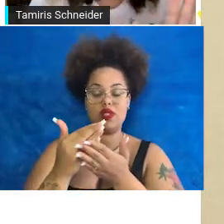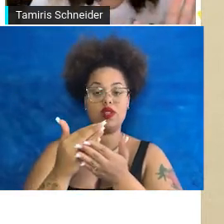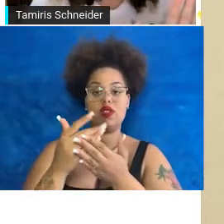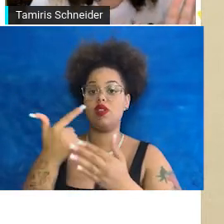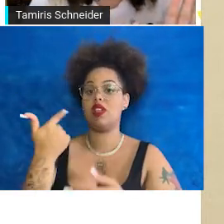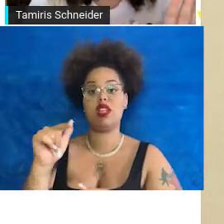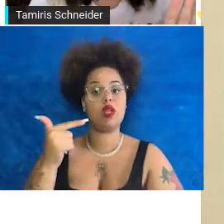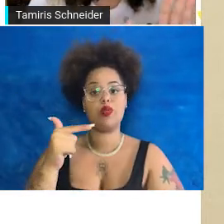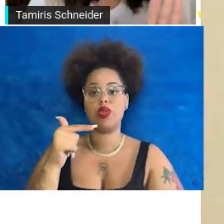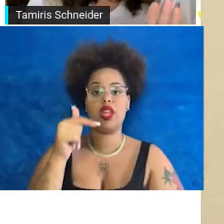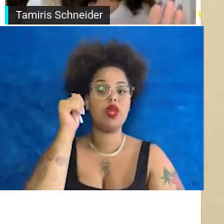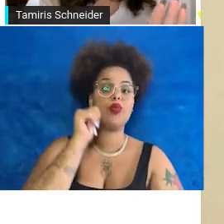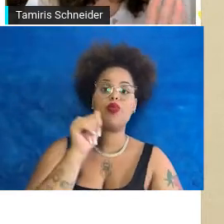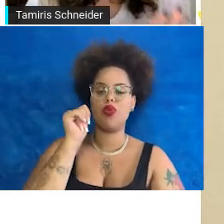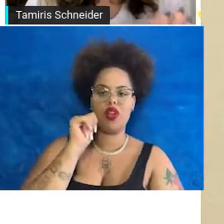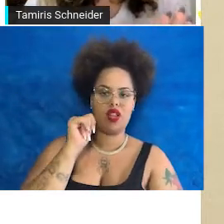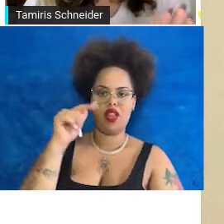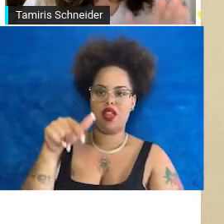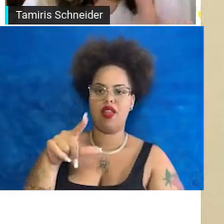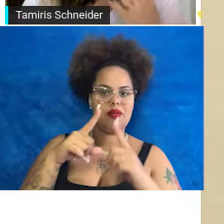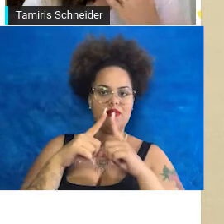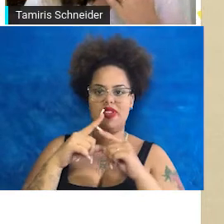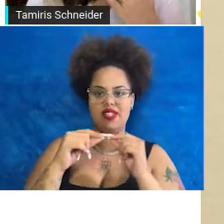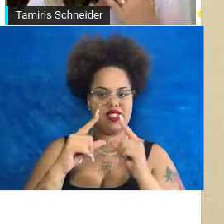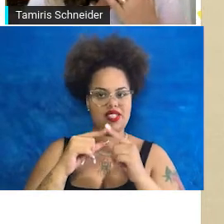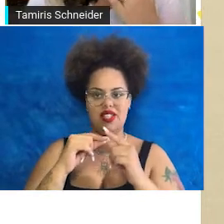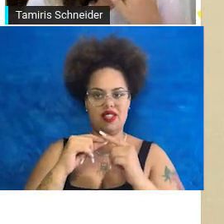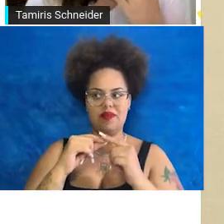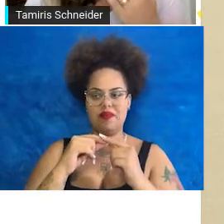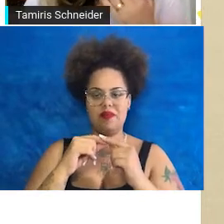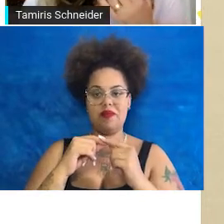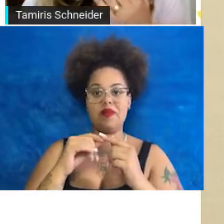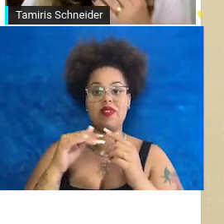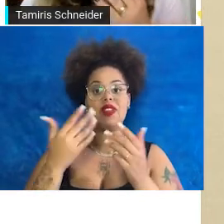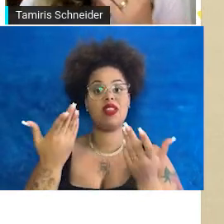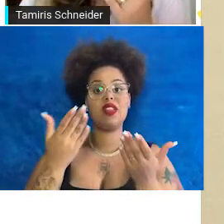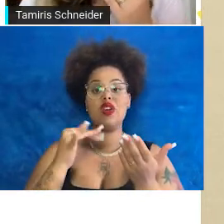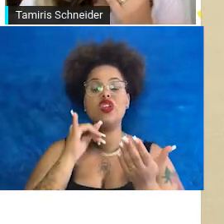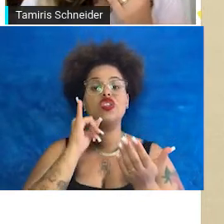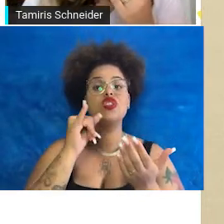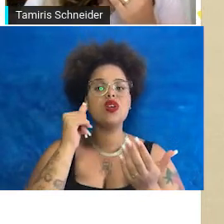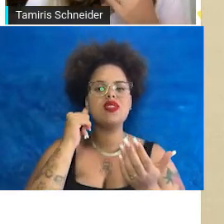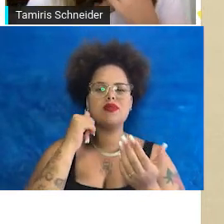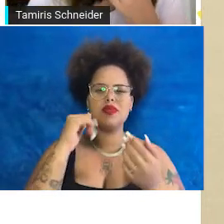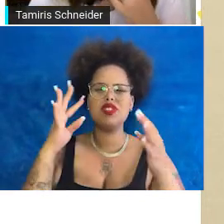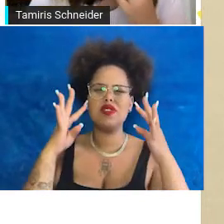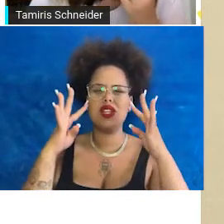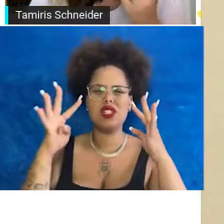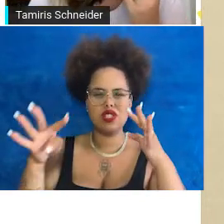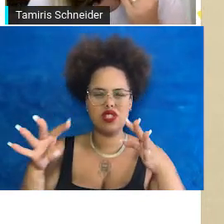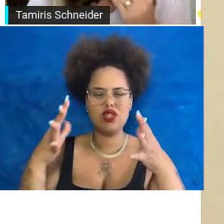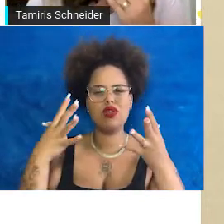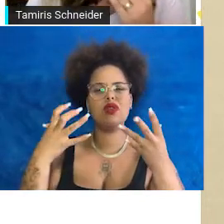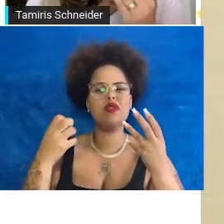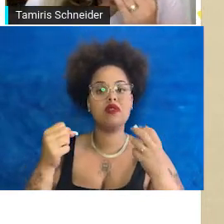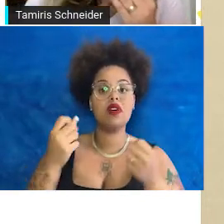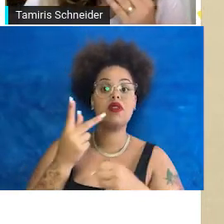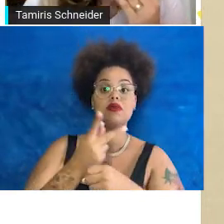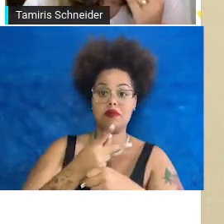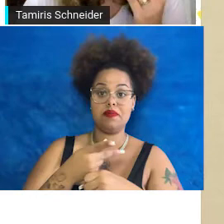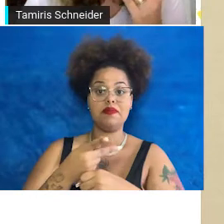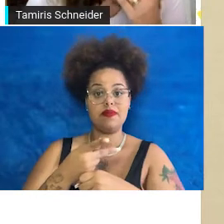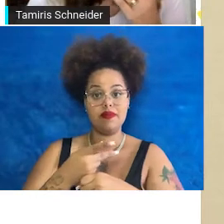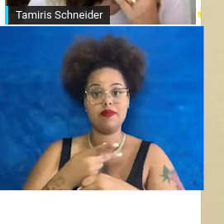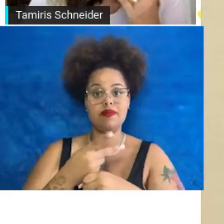tem contra-regra mulher aqui em Brasília. Então, indico as meninas que estiverem assistindo, vamos atrás disso